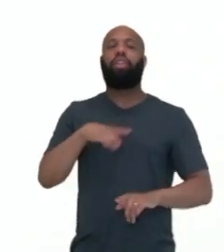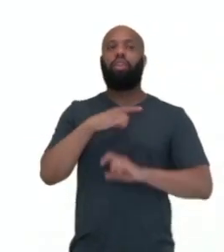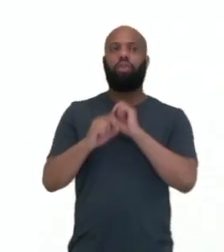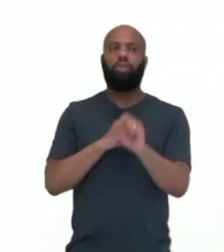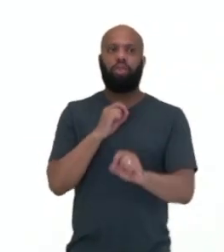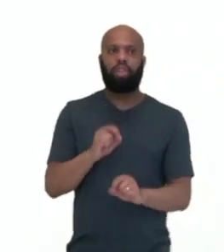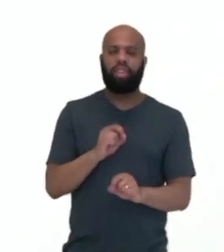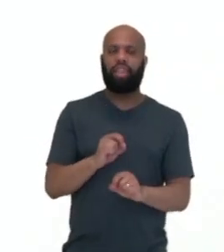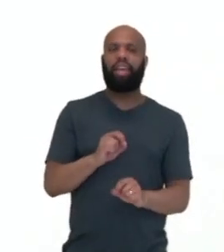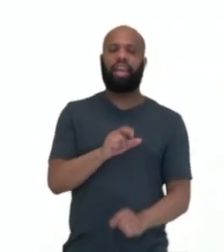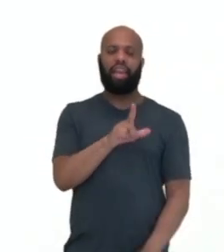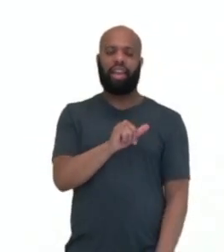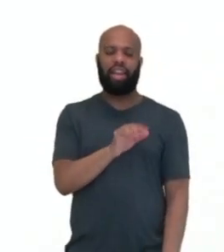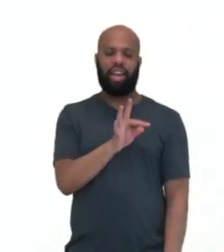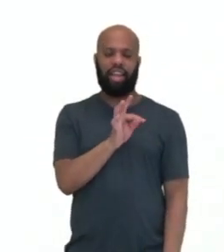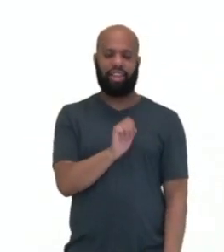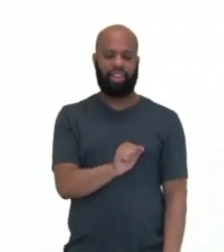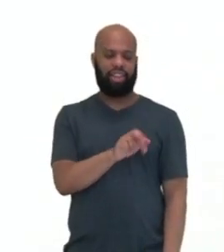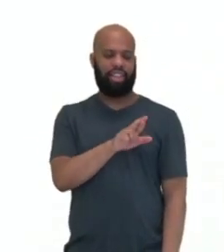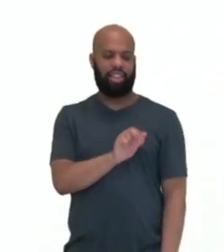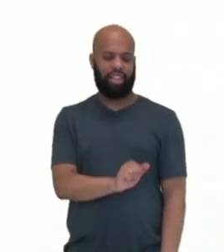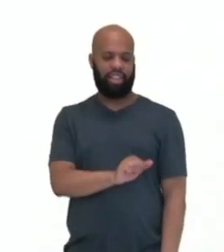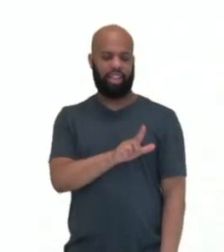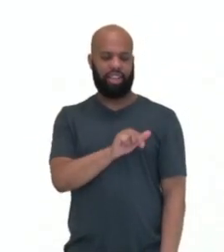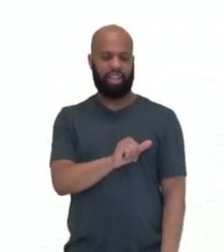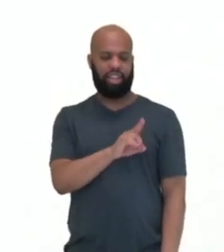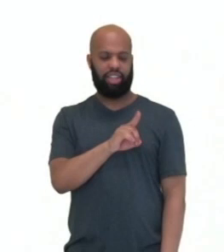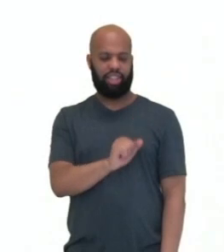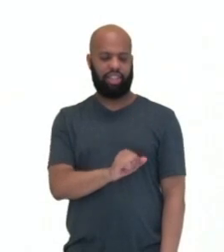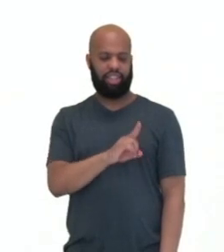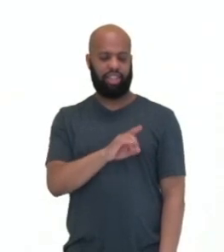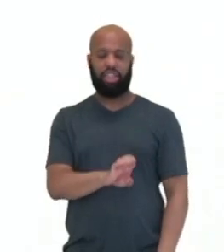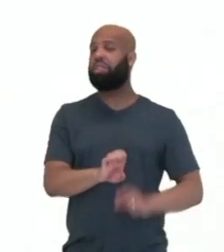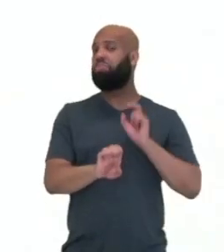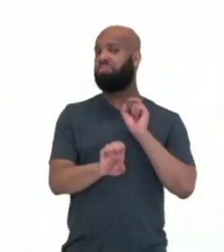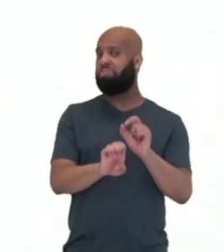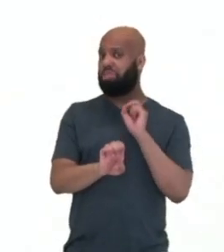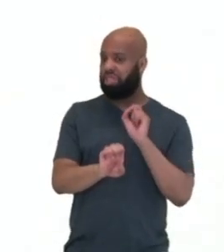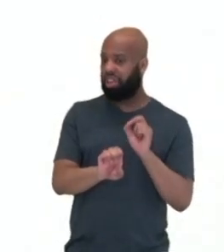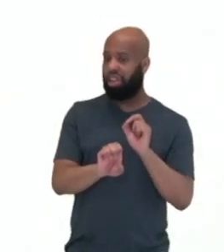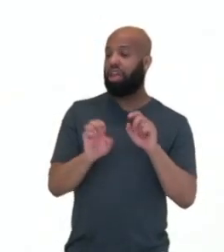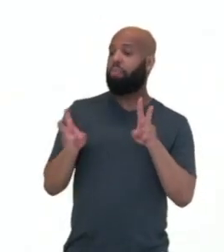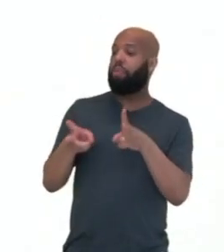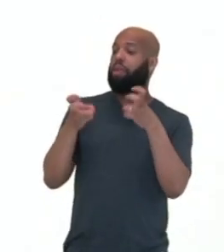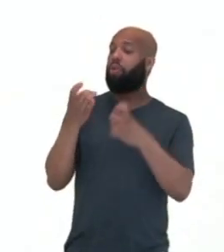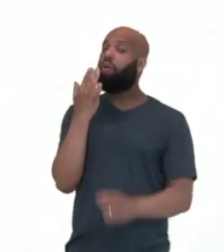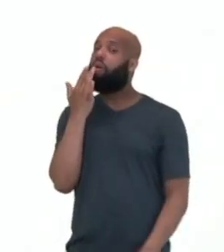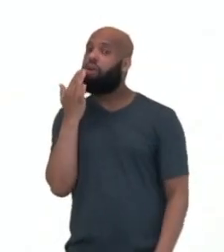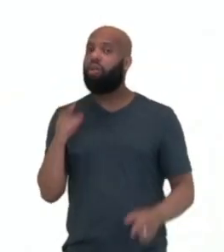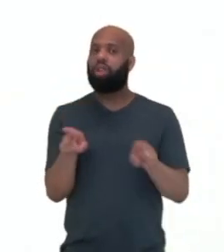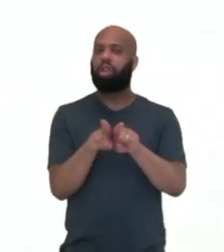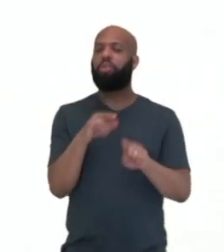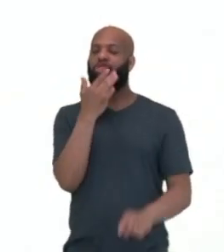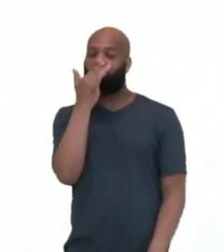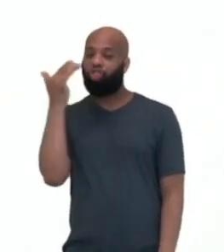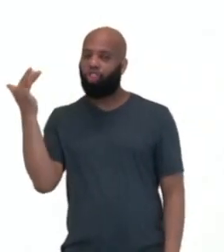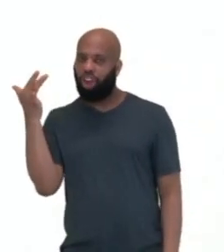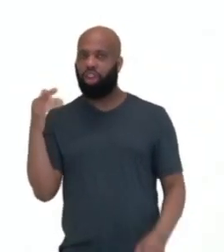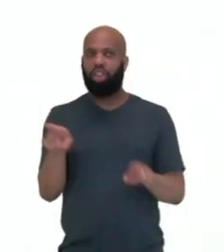Literalidade. Que é isso, prof? Nunca ouvi. Literalidade são impressões de cores, de